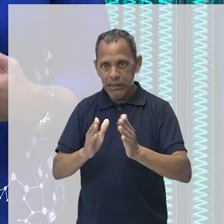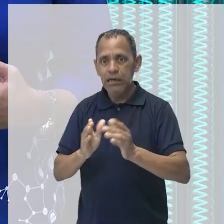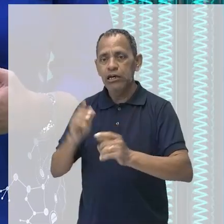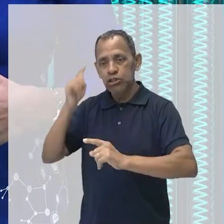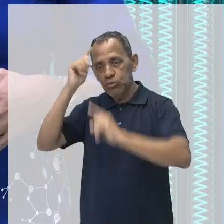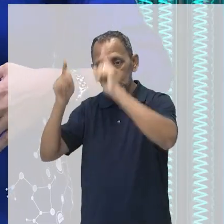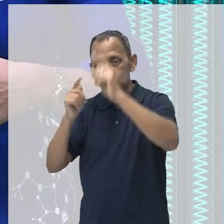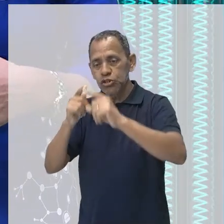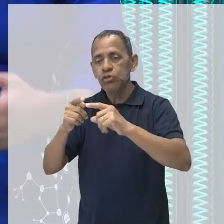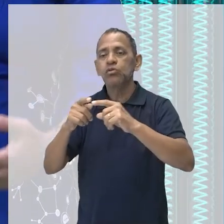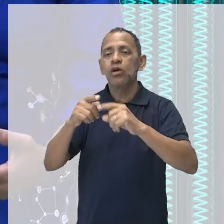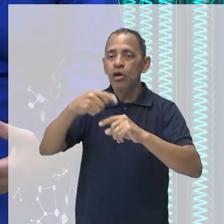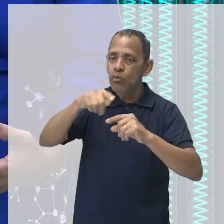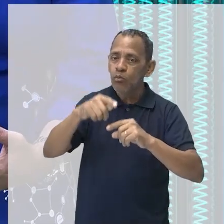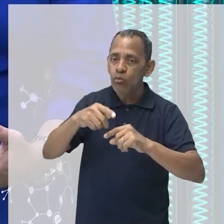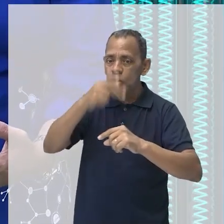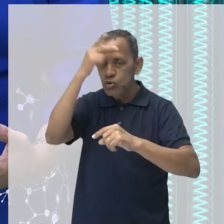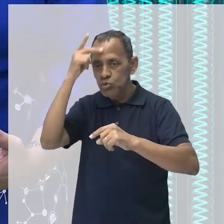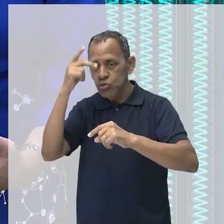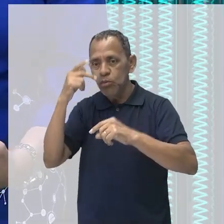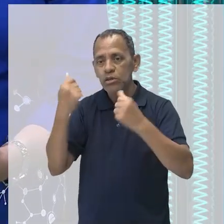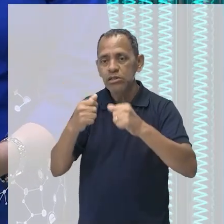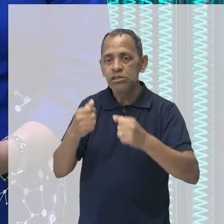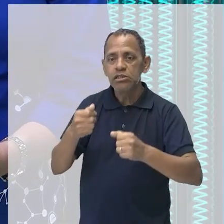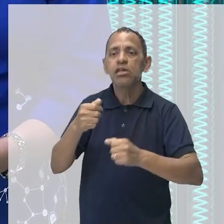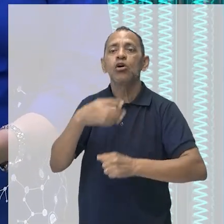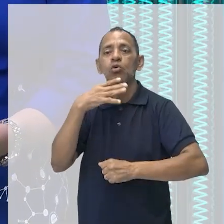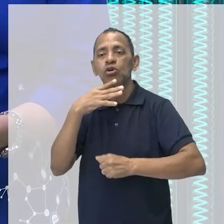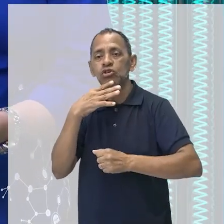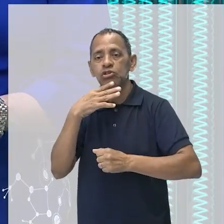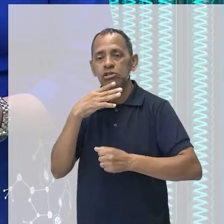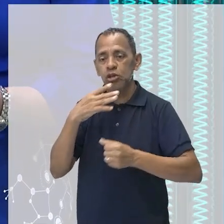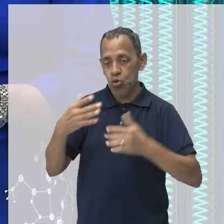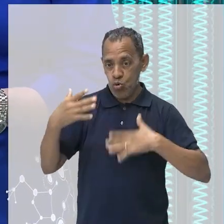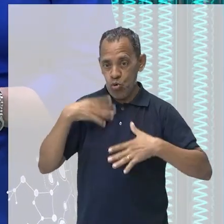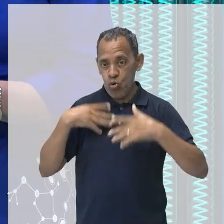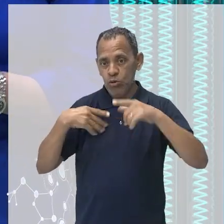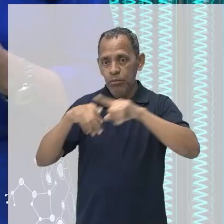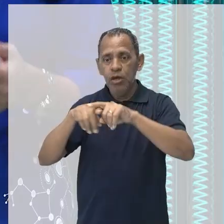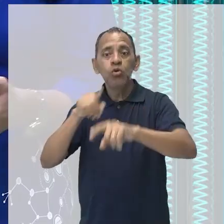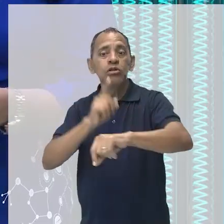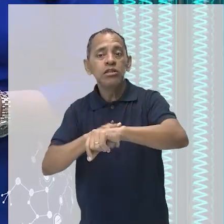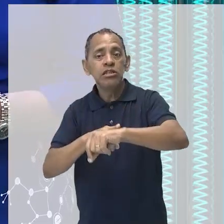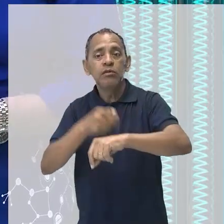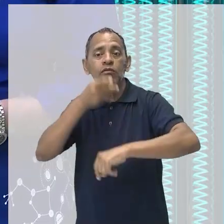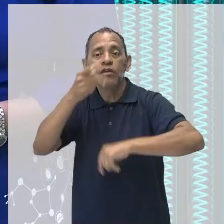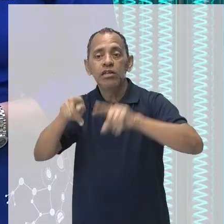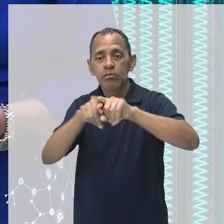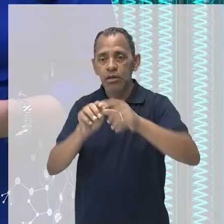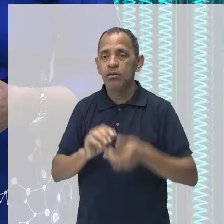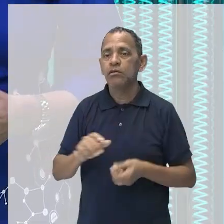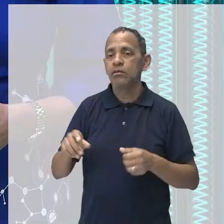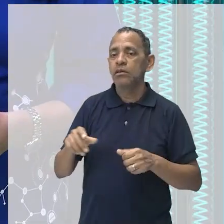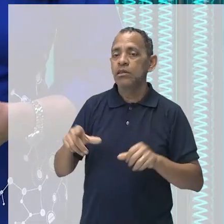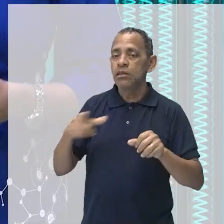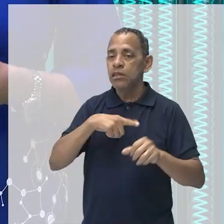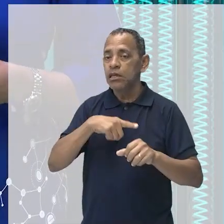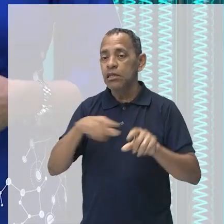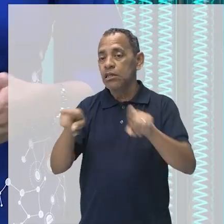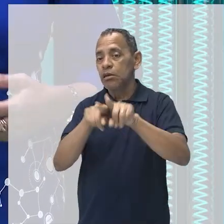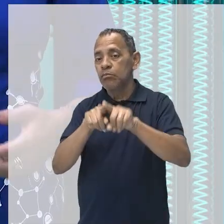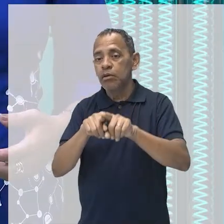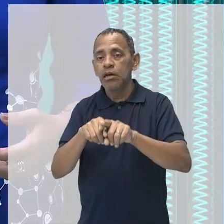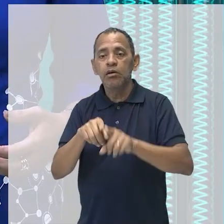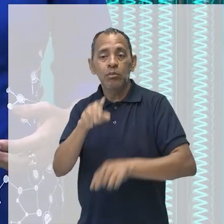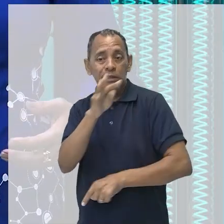seu corpo e o tempo que cada um vai falar. Então, existe também um momento de escuta. Então, a técnica